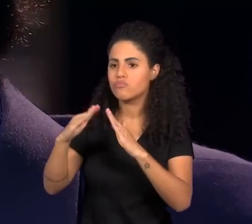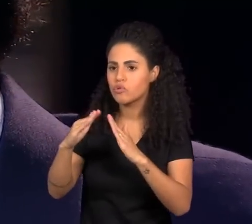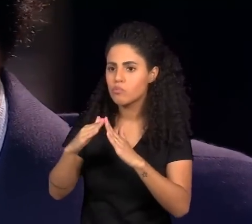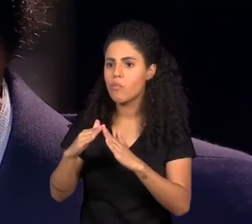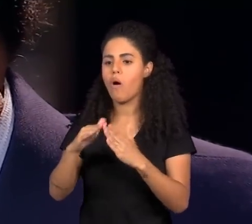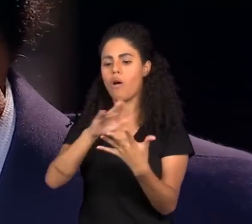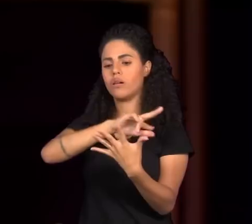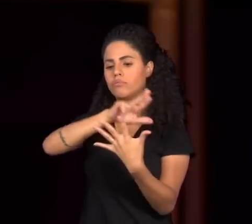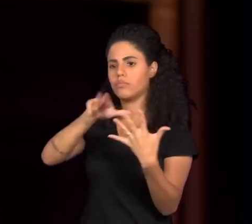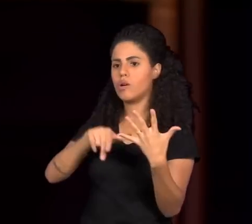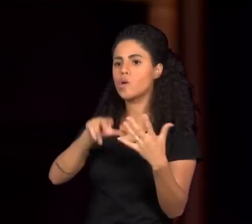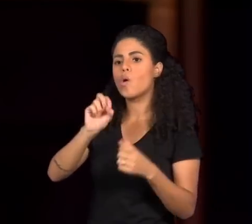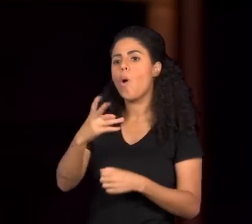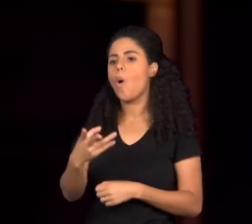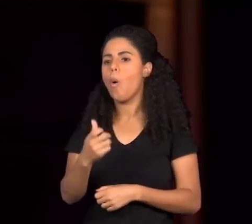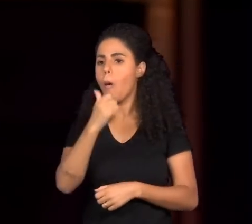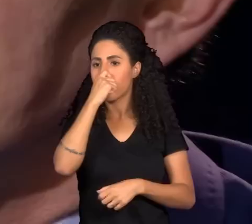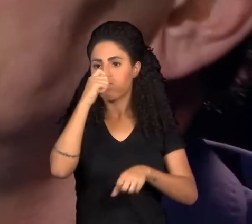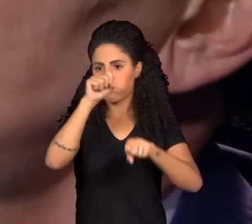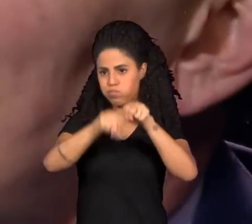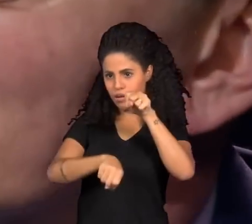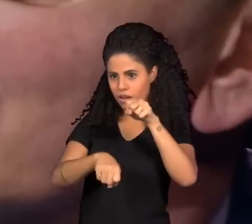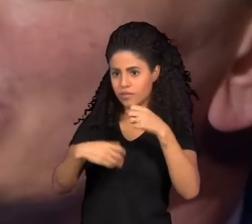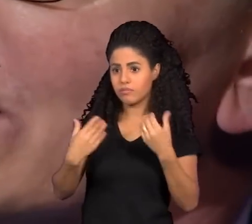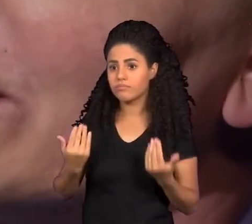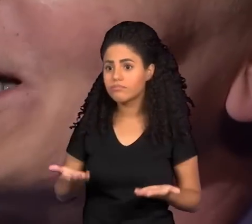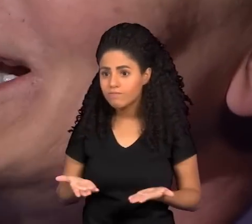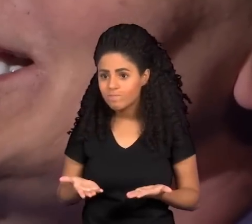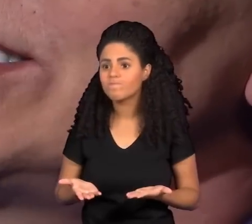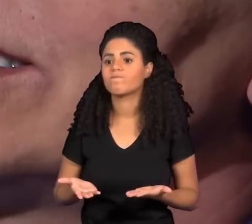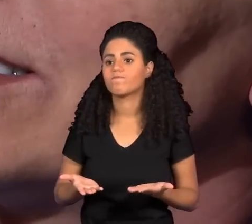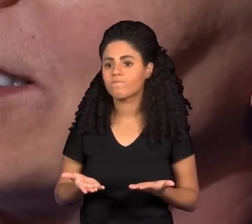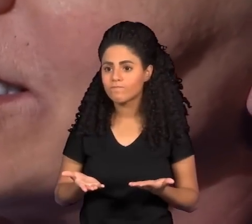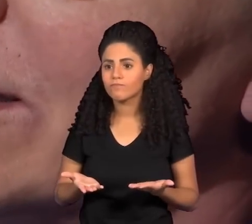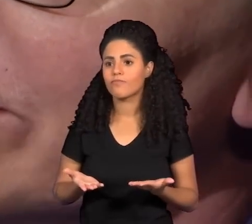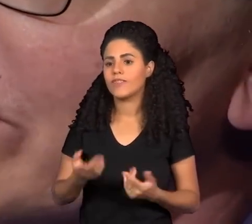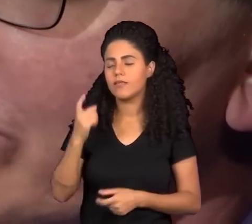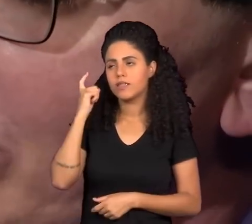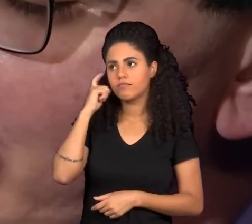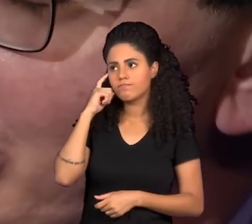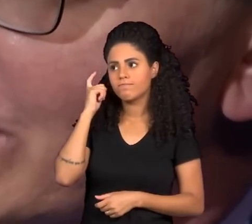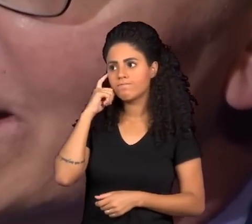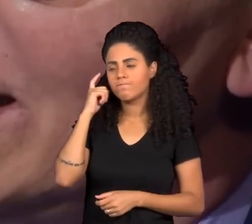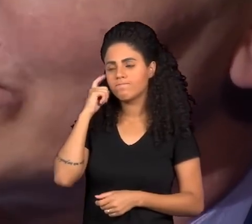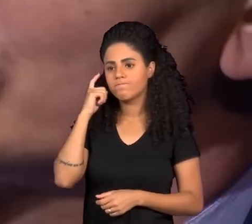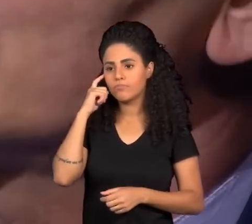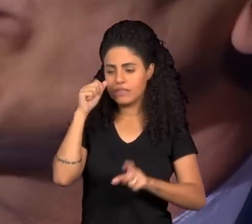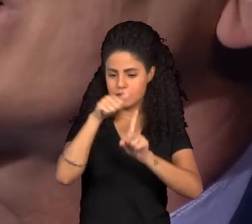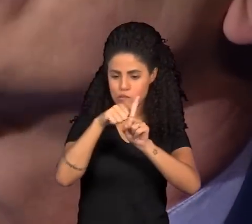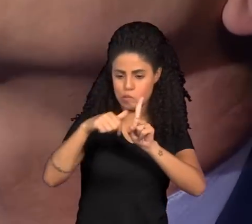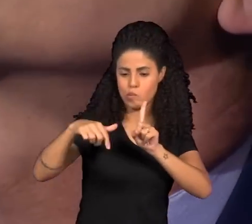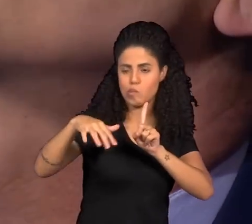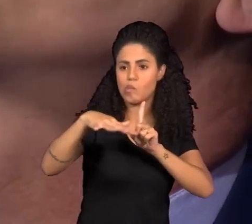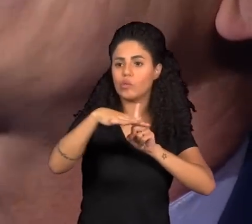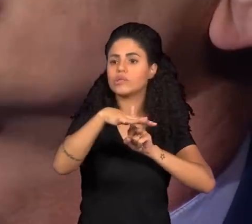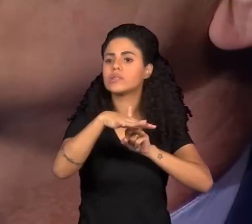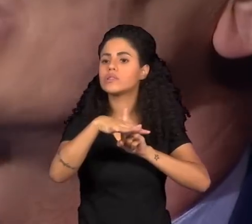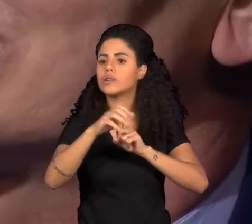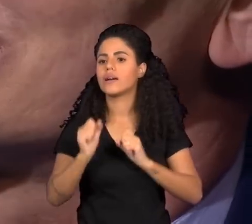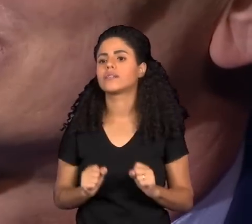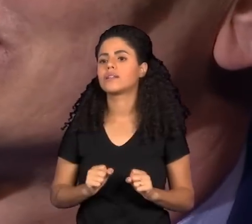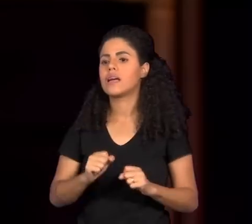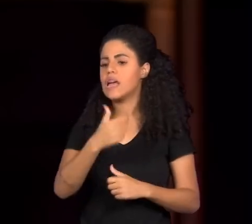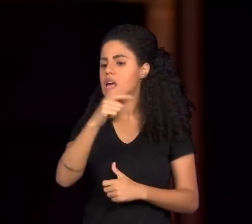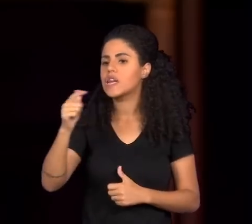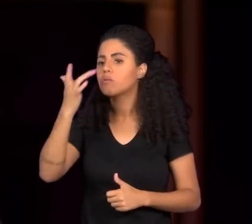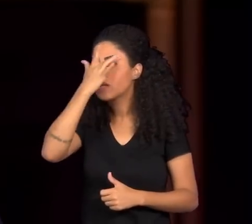Por ter sido estuprada, por exemplo. Que crie uma sociedade onde não haja estupradores.